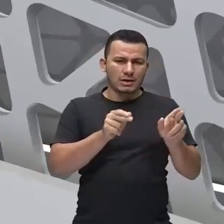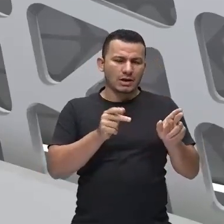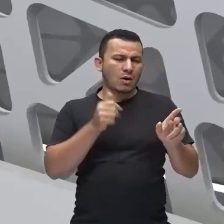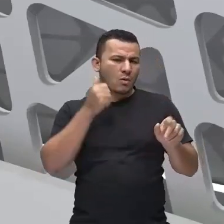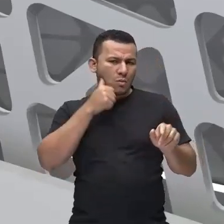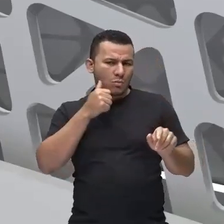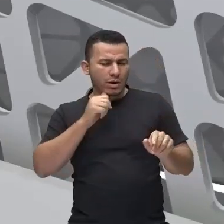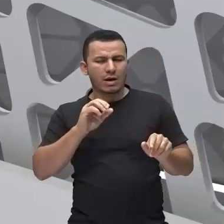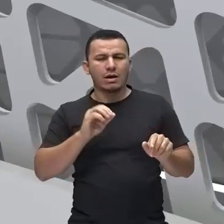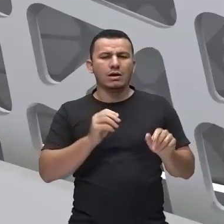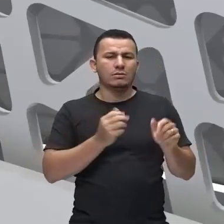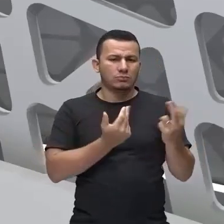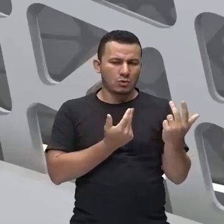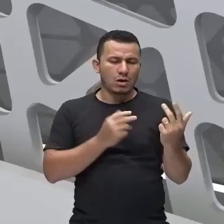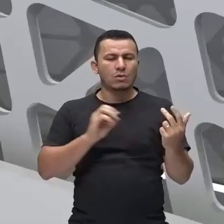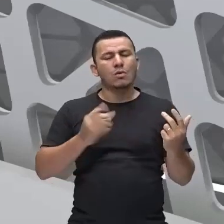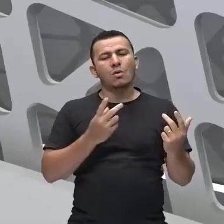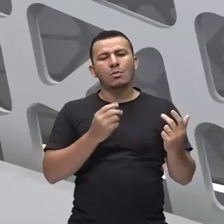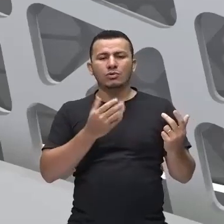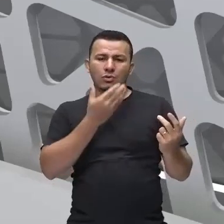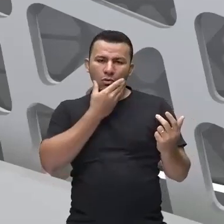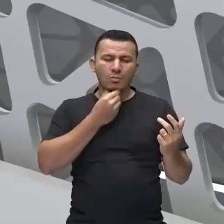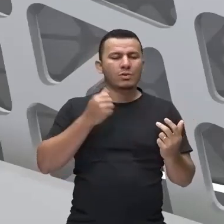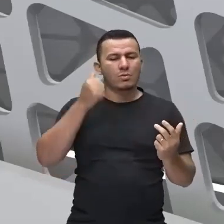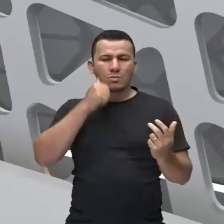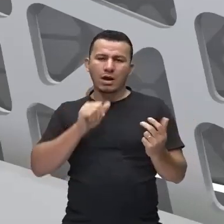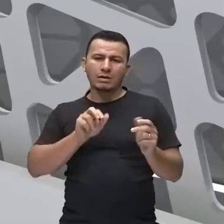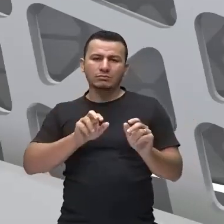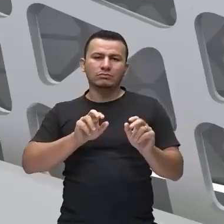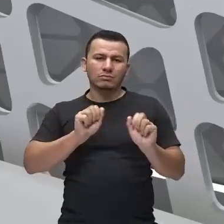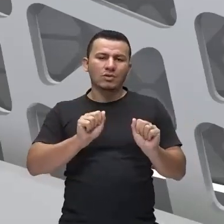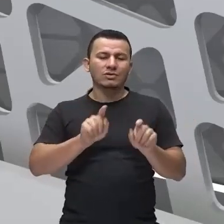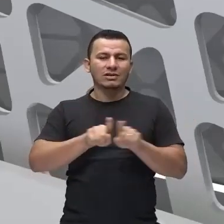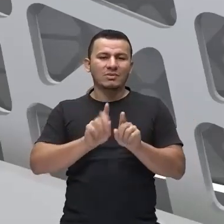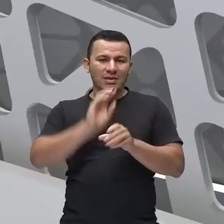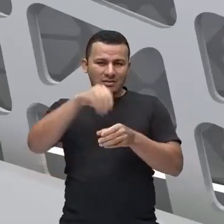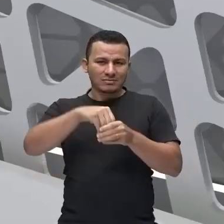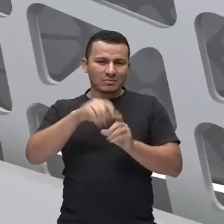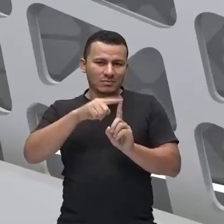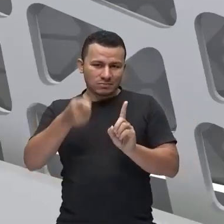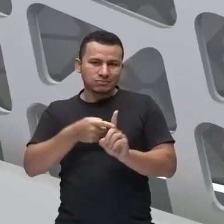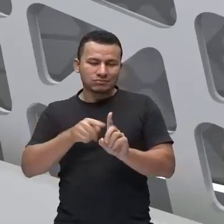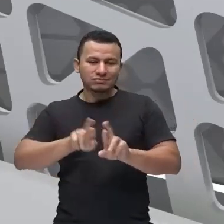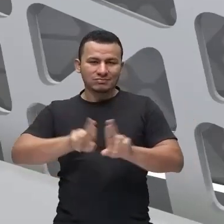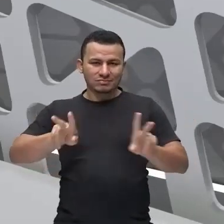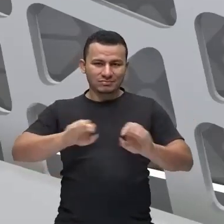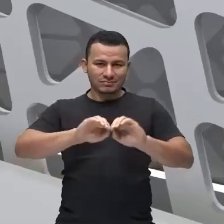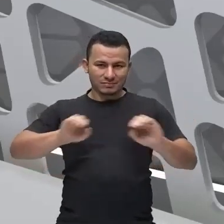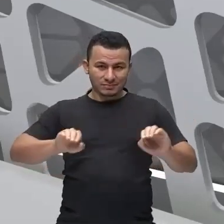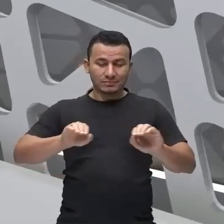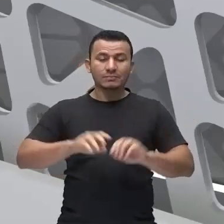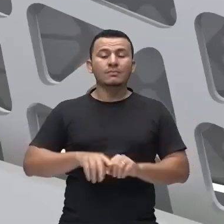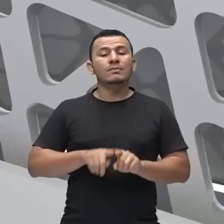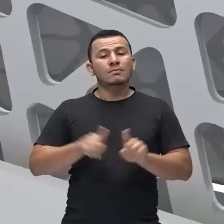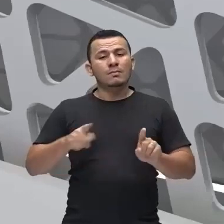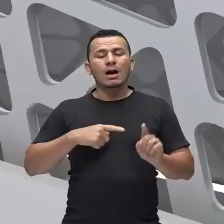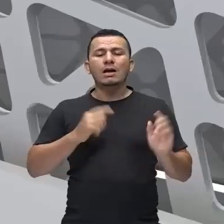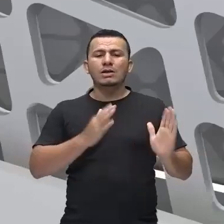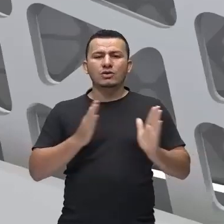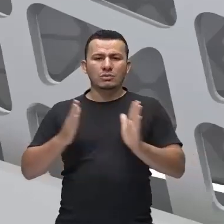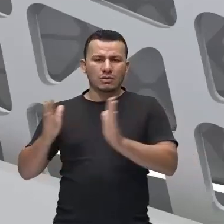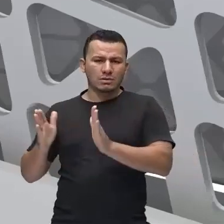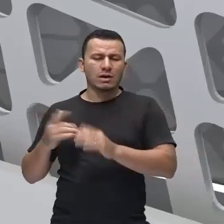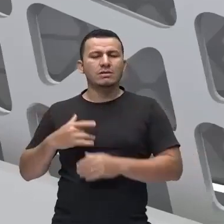ser assim tão semelhantes como no caso dos gêmeos univitelinos. Mas esse processo, ele é até mais